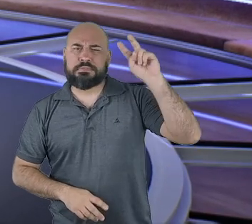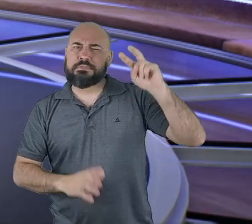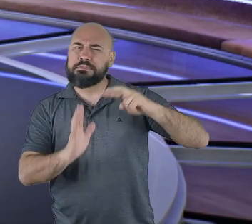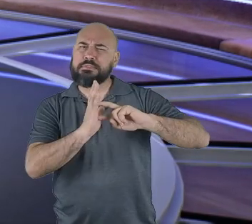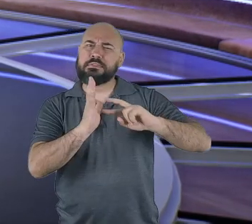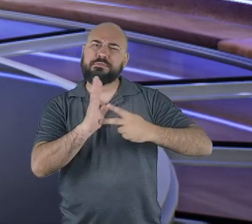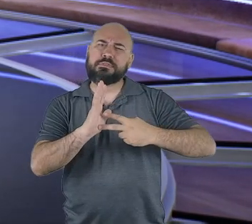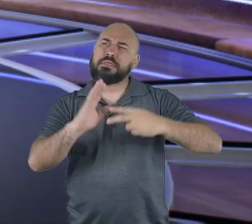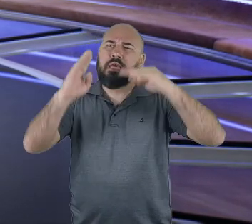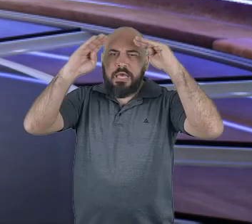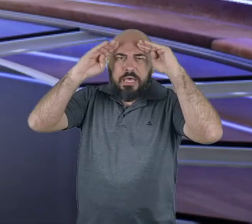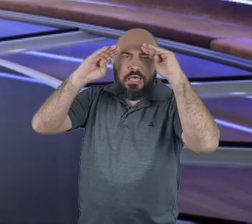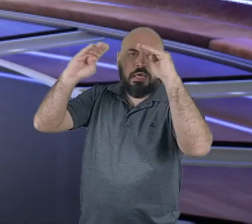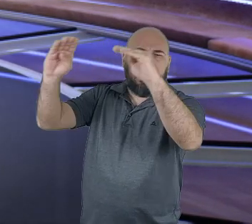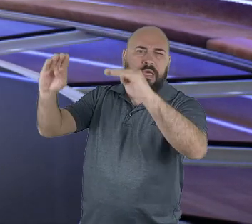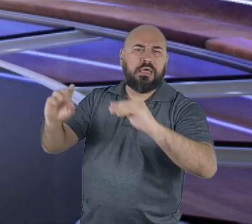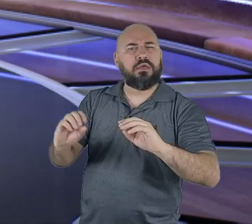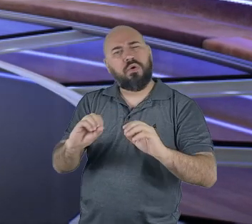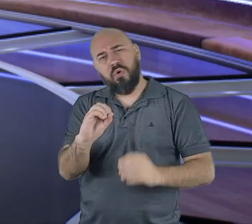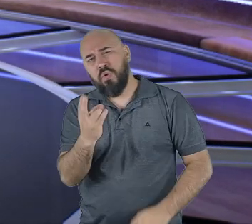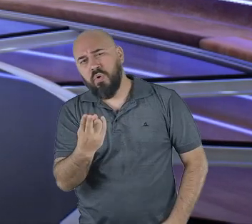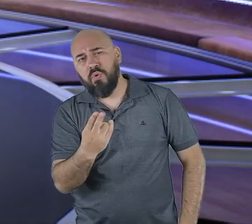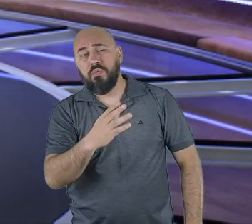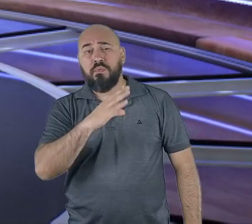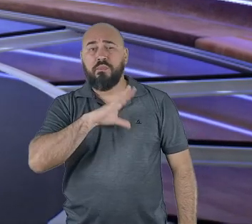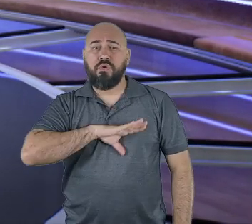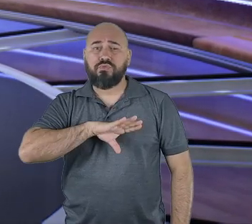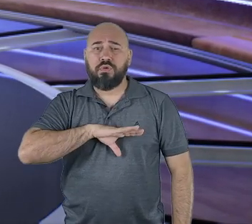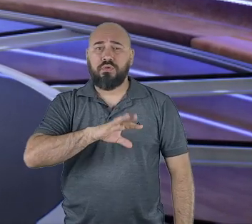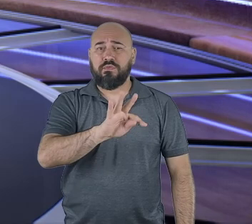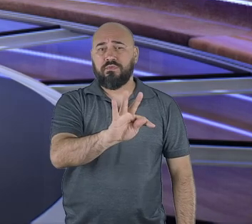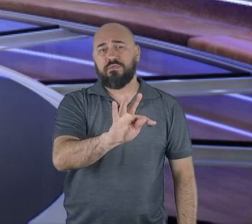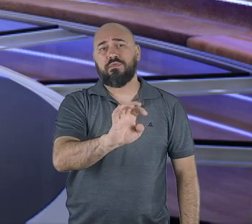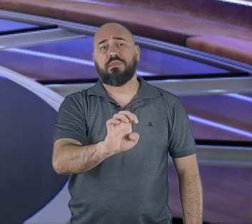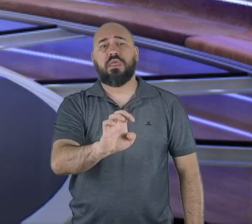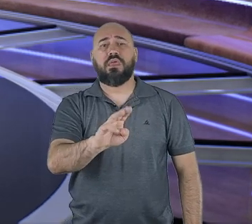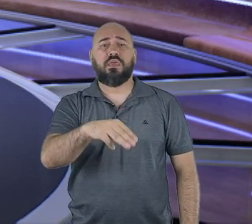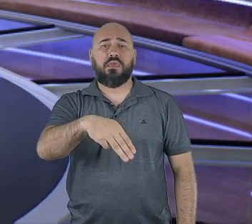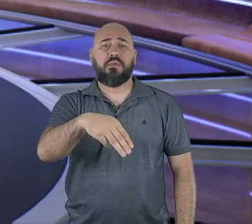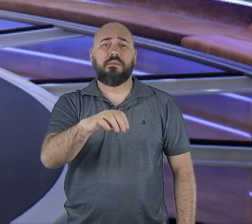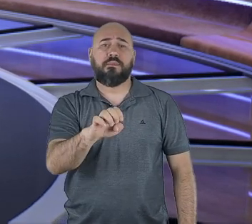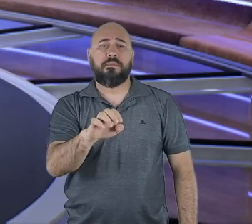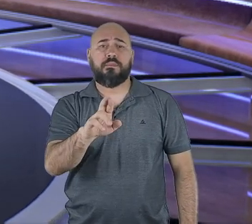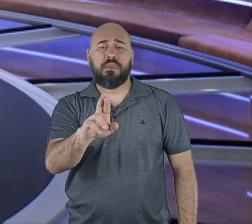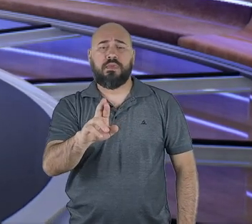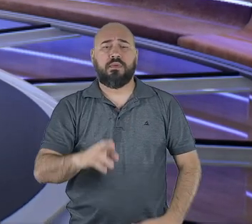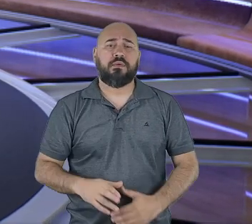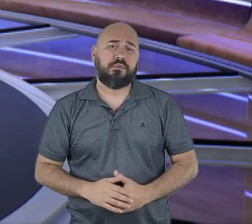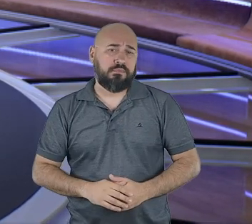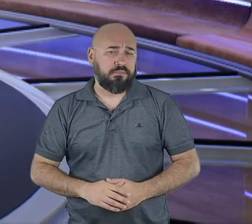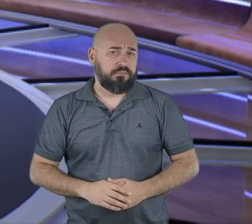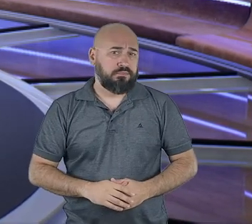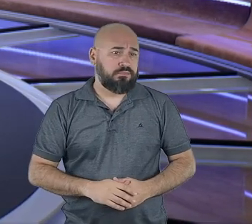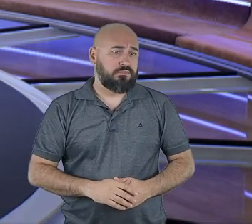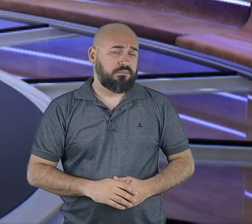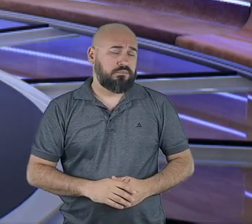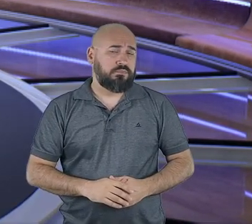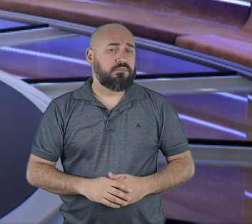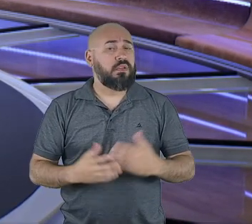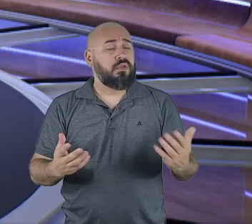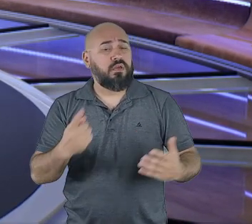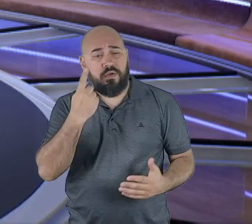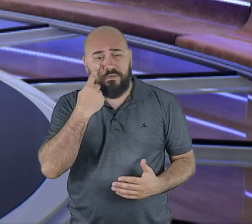significa temer a Deus. Mas hoje, eu quero voltar os nossos olhos para a hora